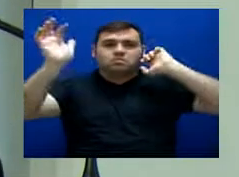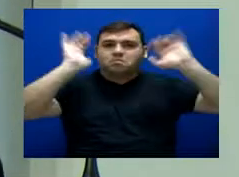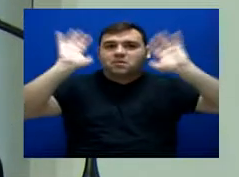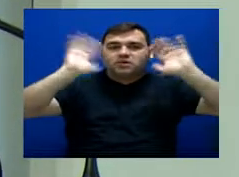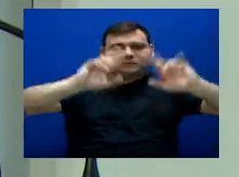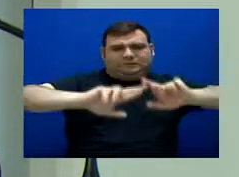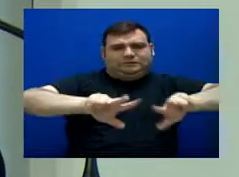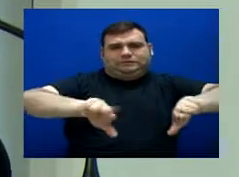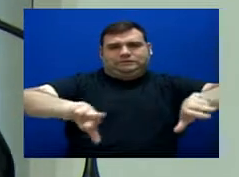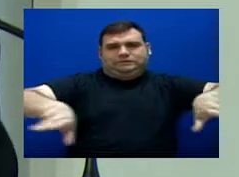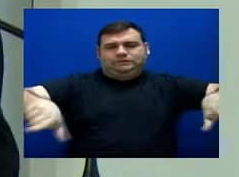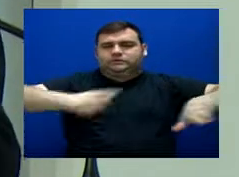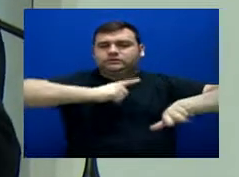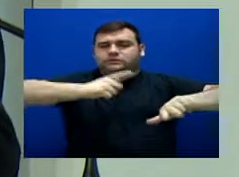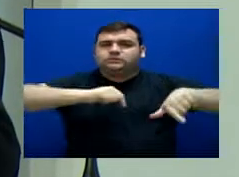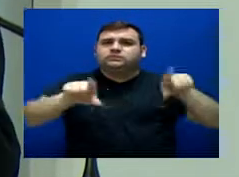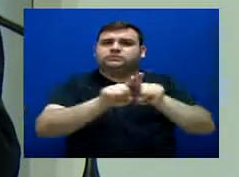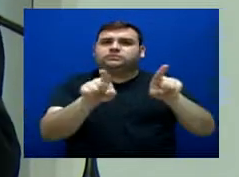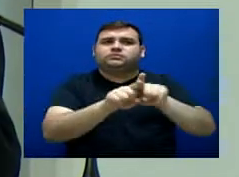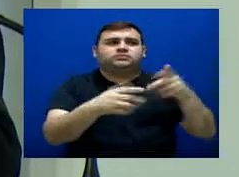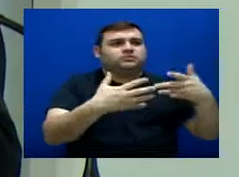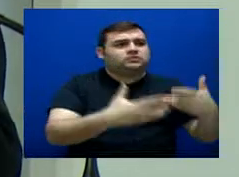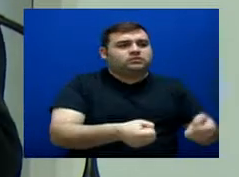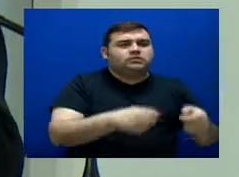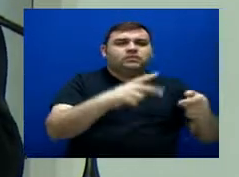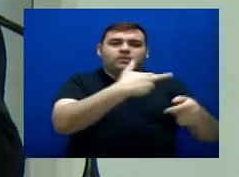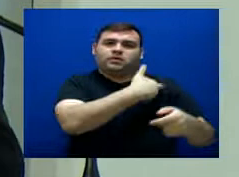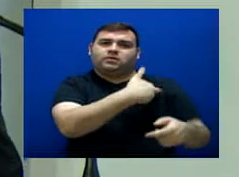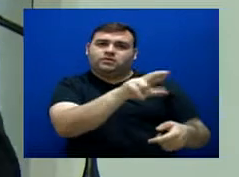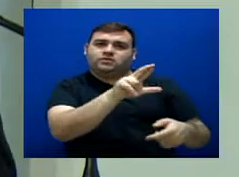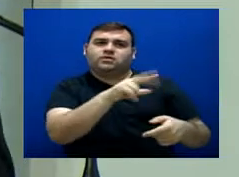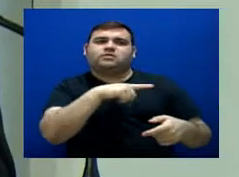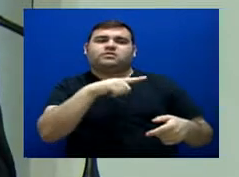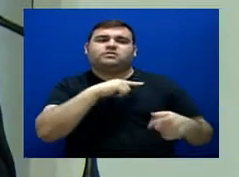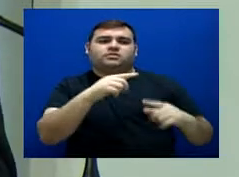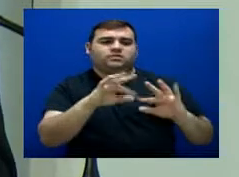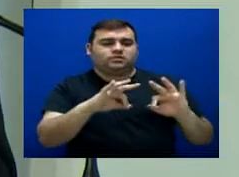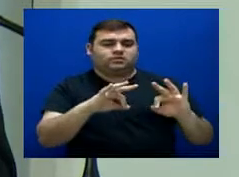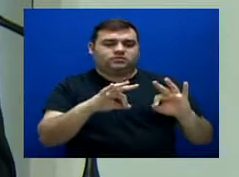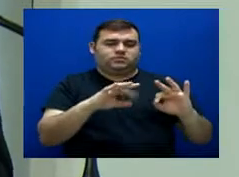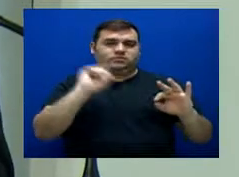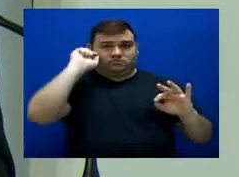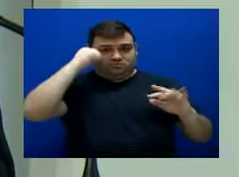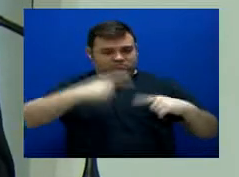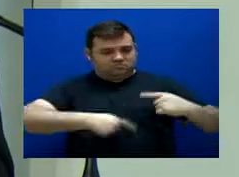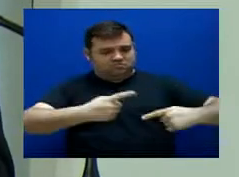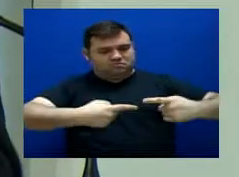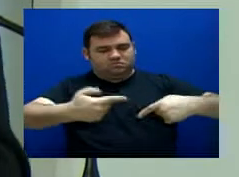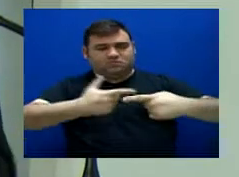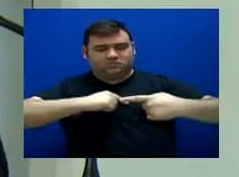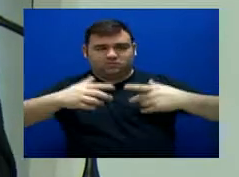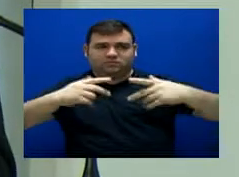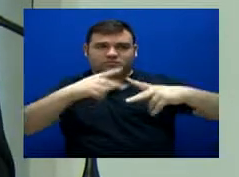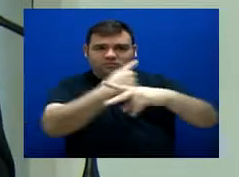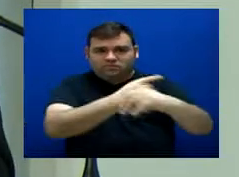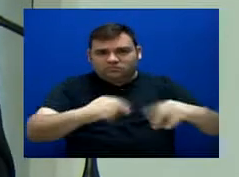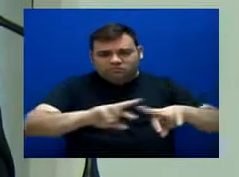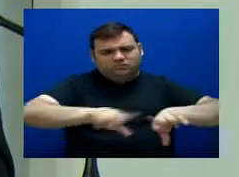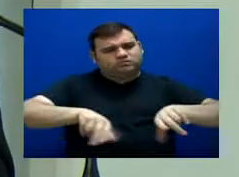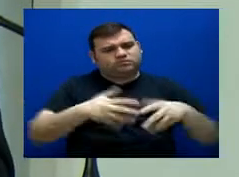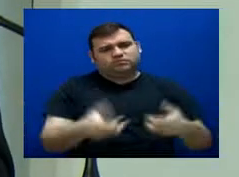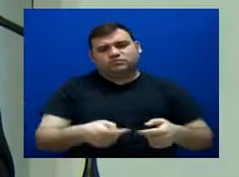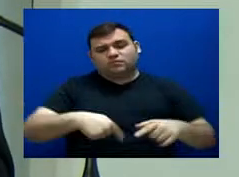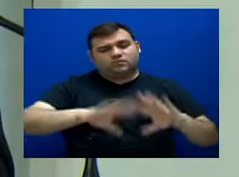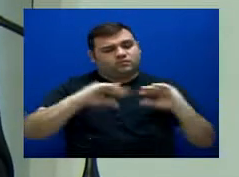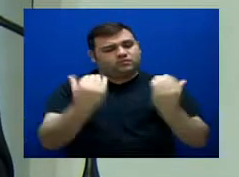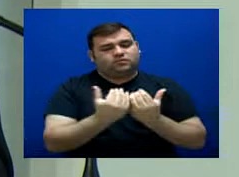pensamentos. E os adeptos da religião afrodescendente, do candomblé, têm todo o respeito desta casa. E esta casa